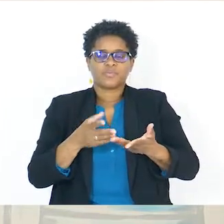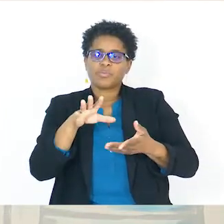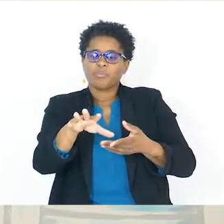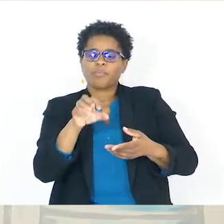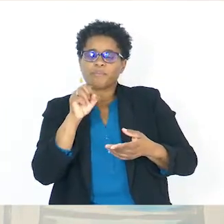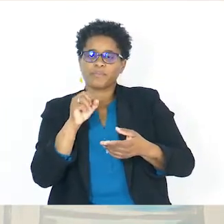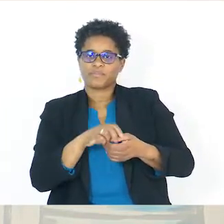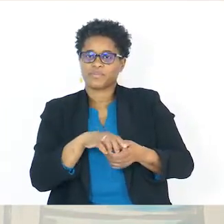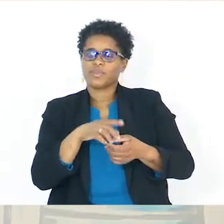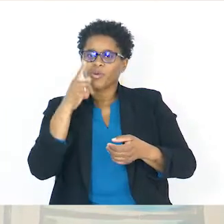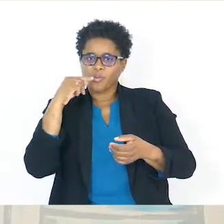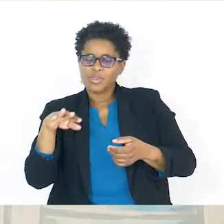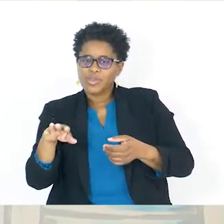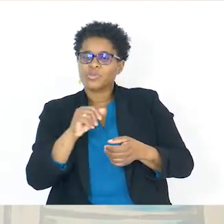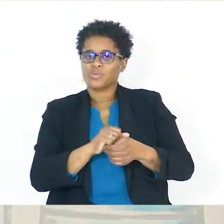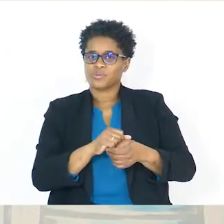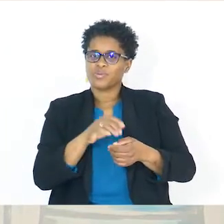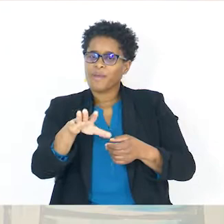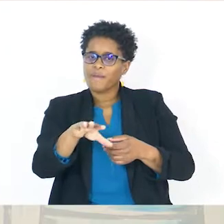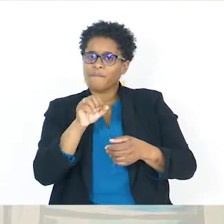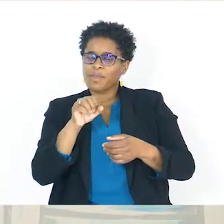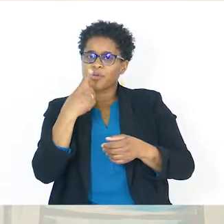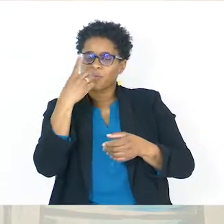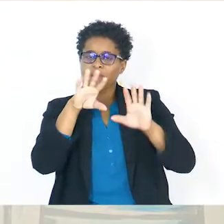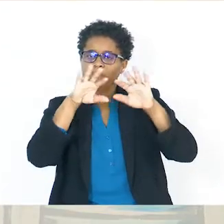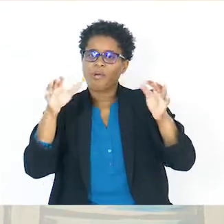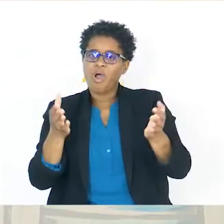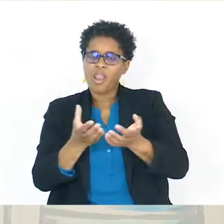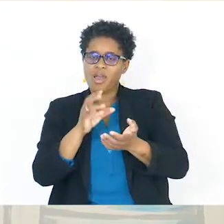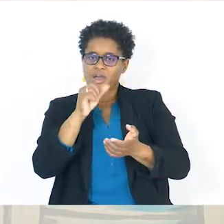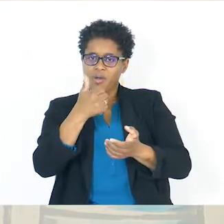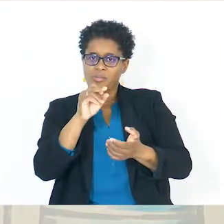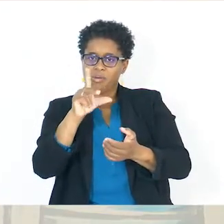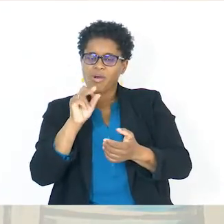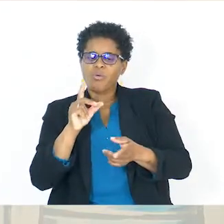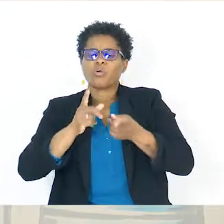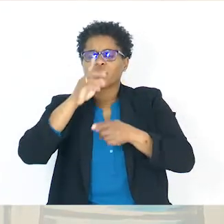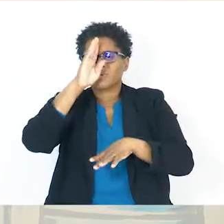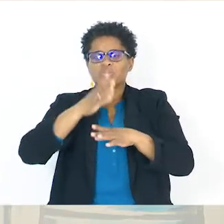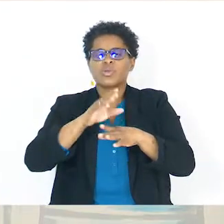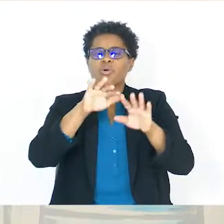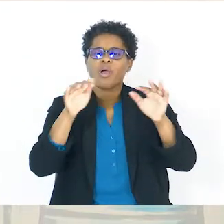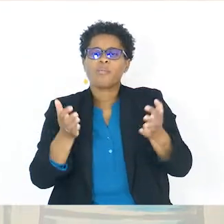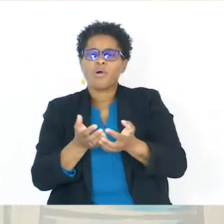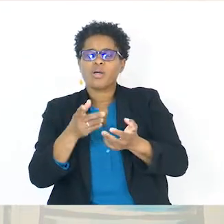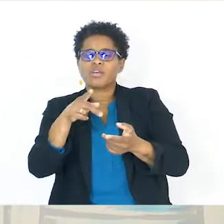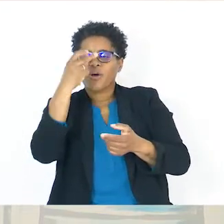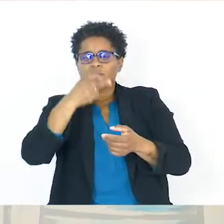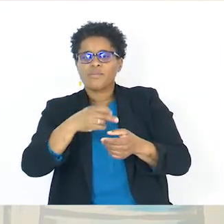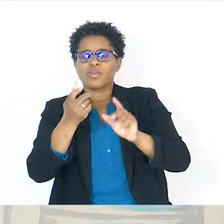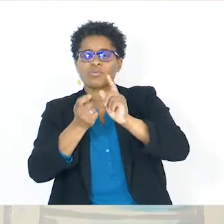menino tocou? O menino tocou numa bola. O que é que aconteceu com a bola? A